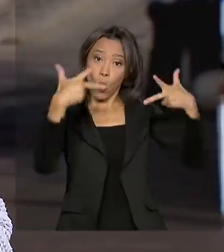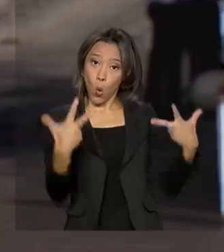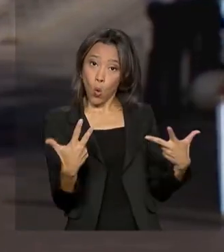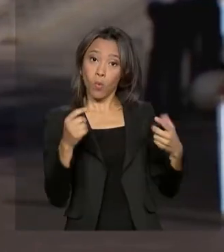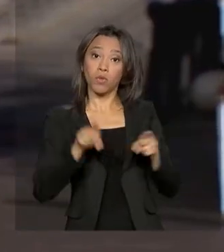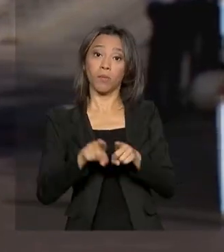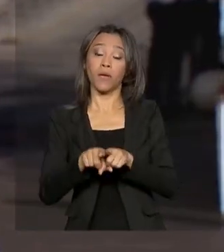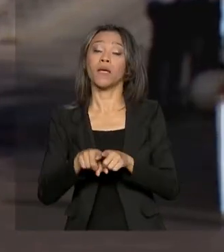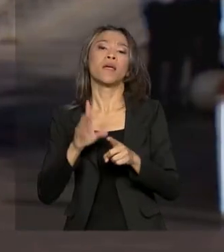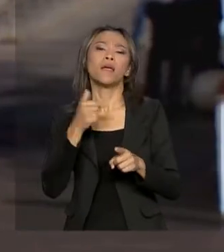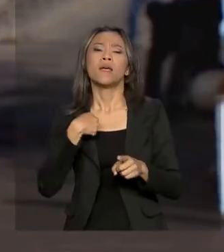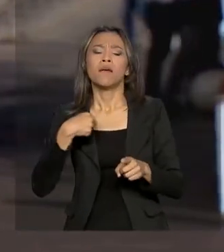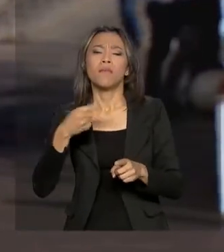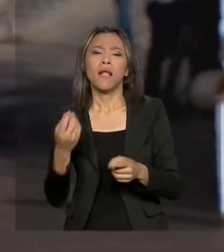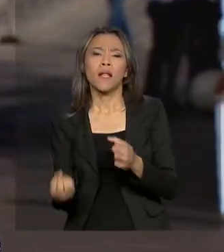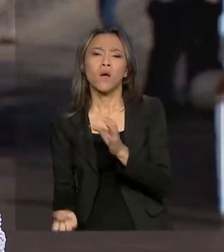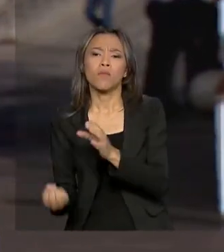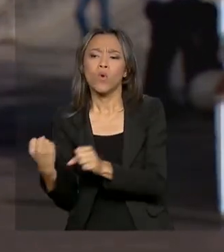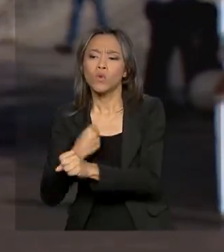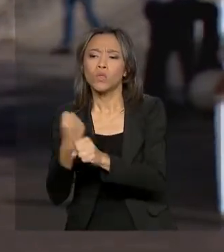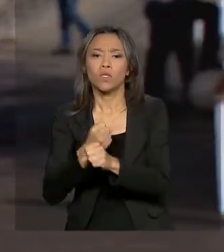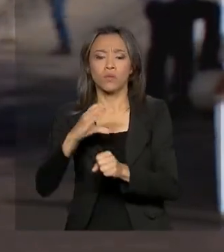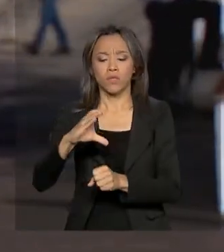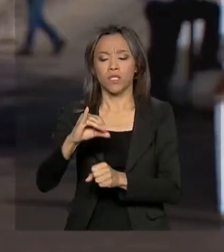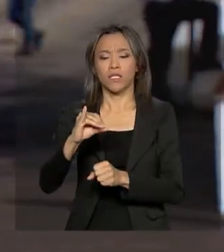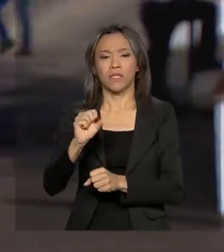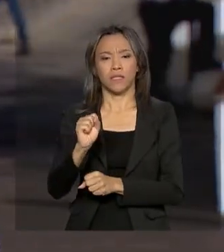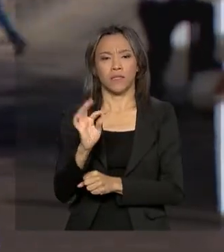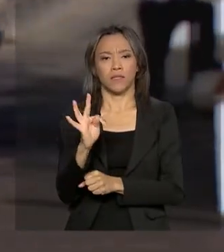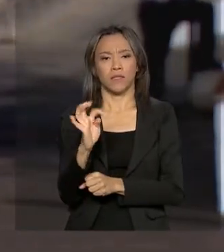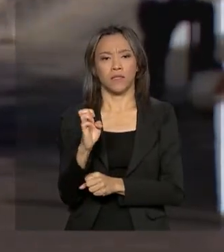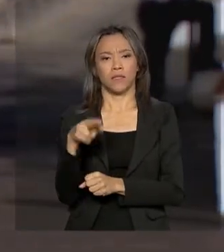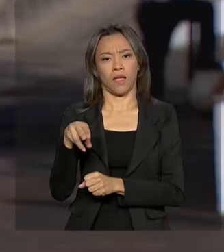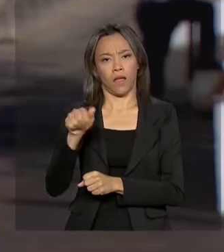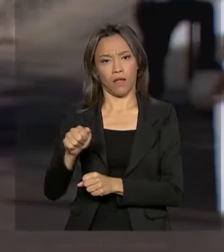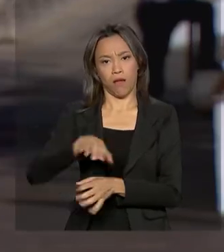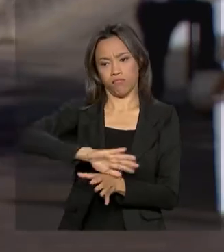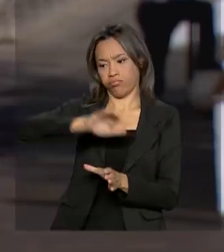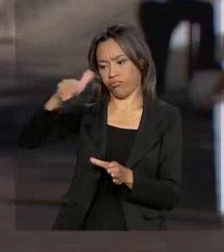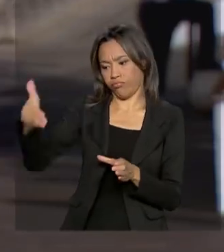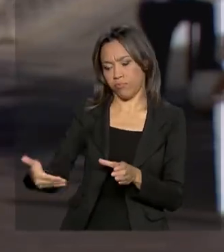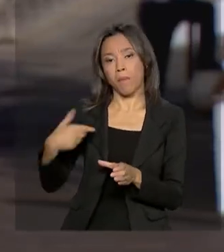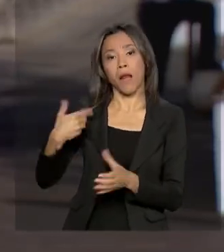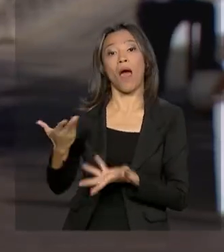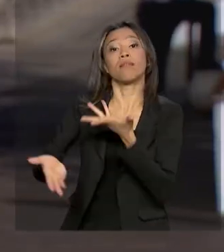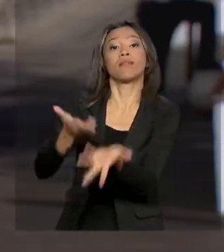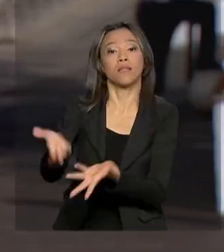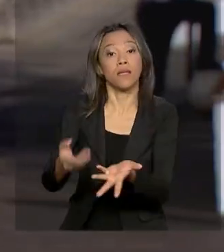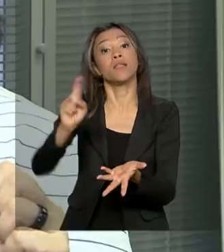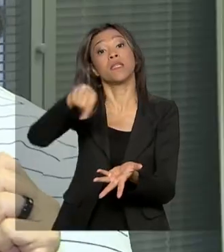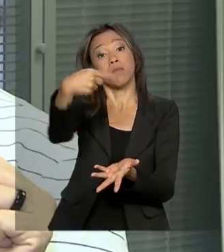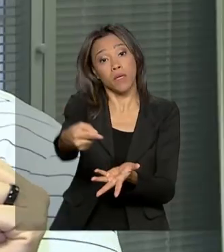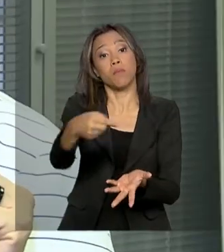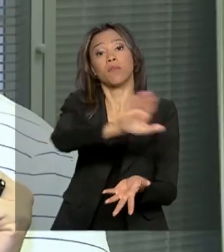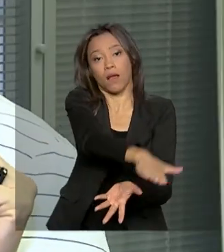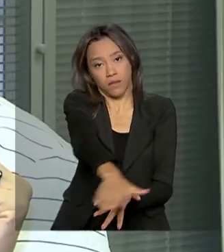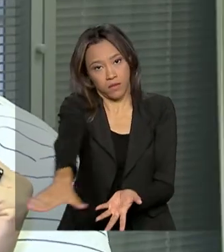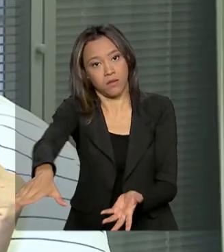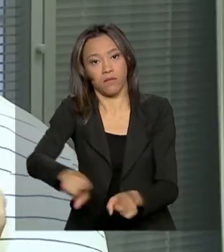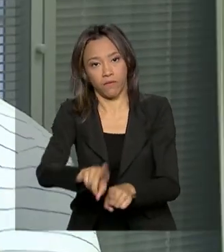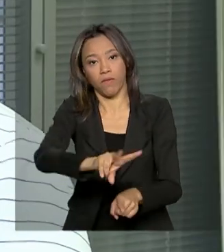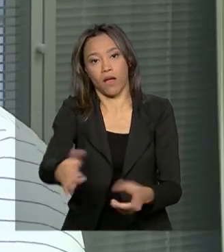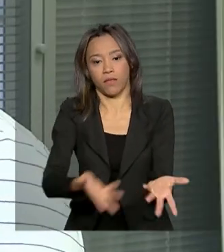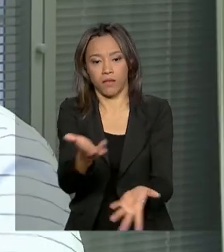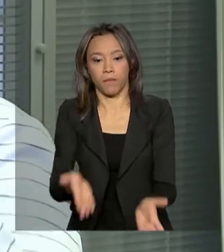com a construção de cisternas. Para 2020, a prioridade da pasta vai ser atender a infância. A Secretaria da